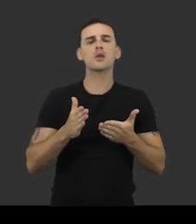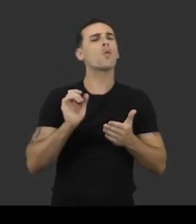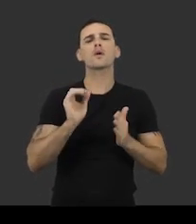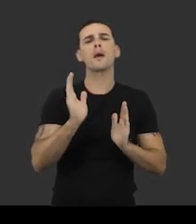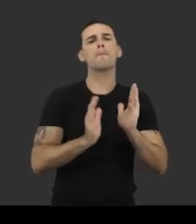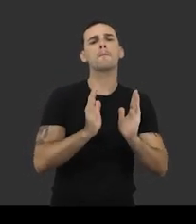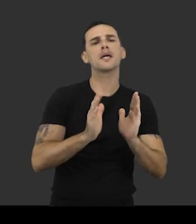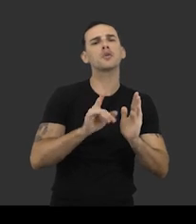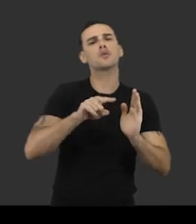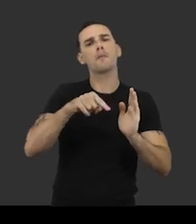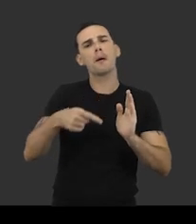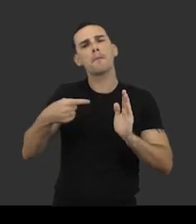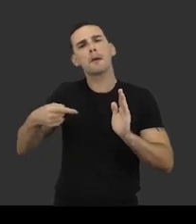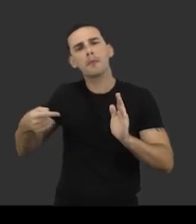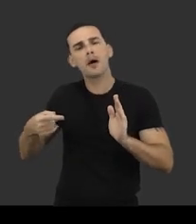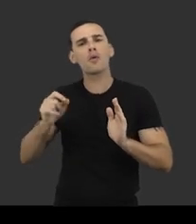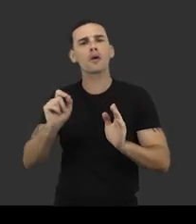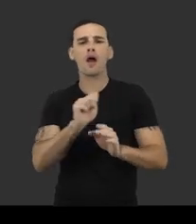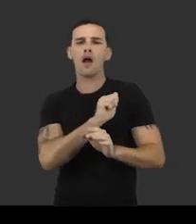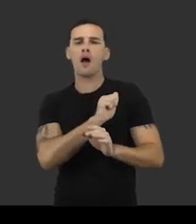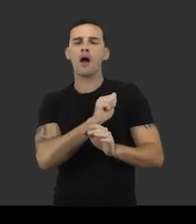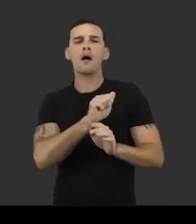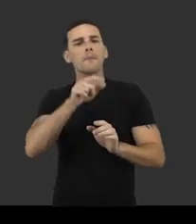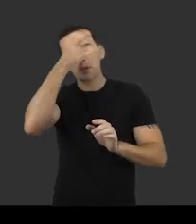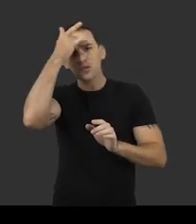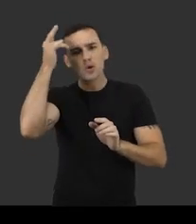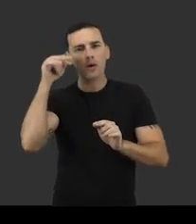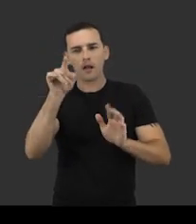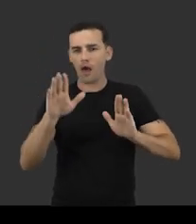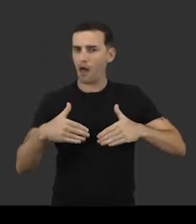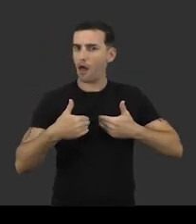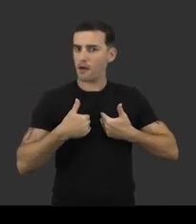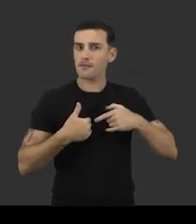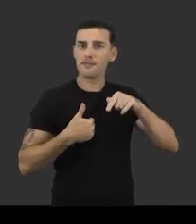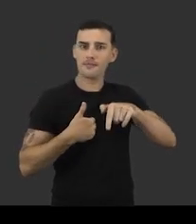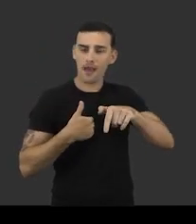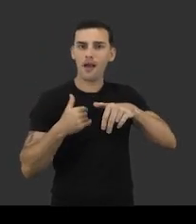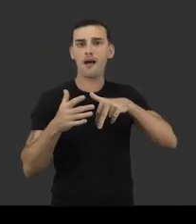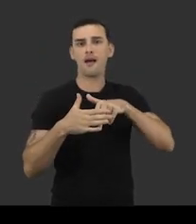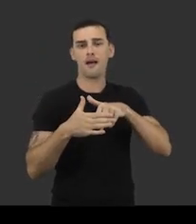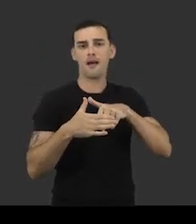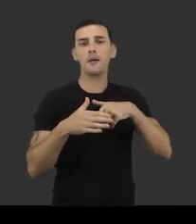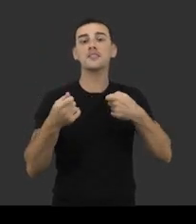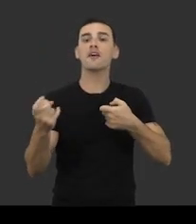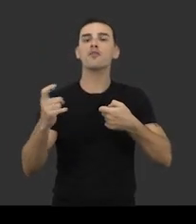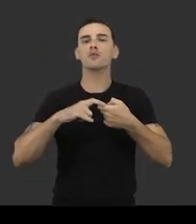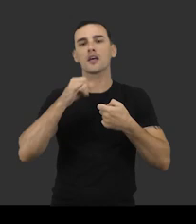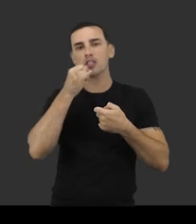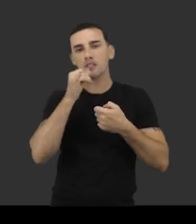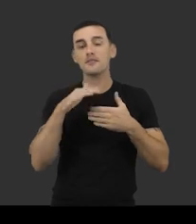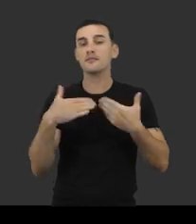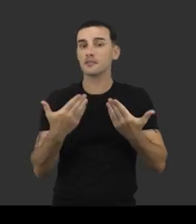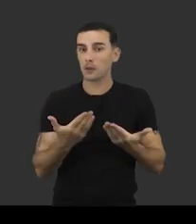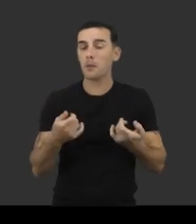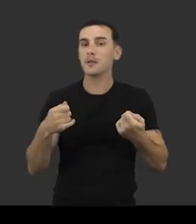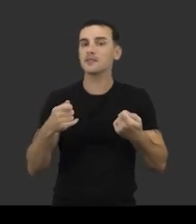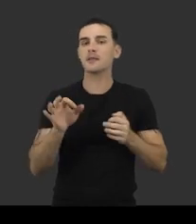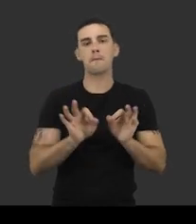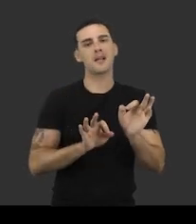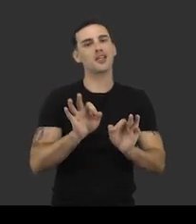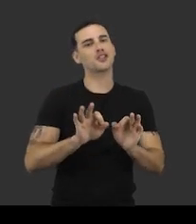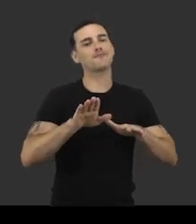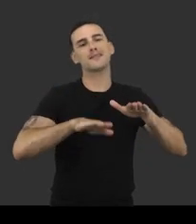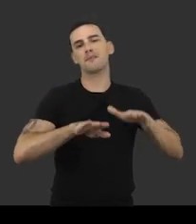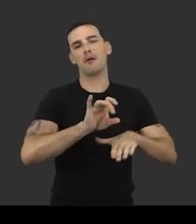quanto tempo o paciente com TEA deve voltar ao dentista? Isso a gente precisa planejar de maneira